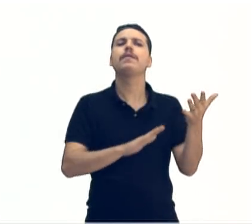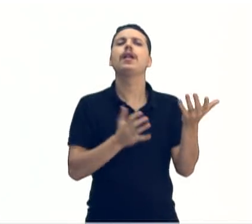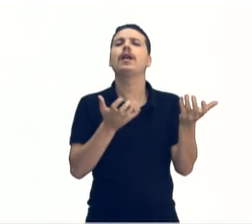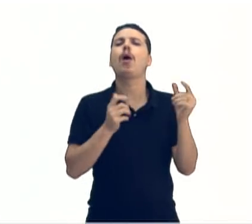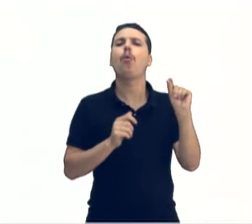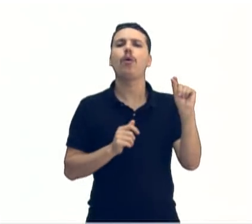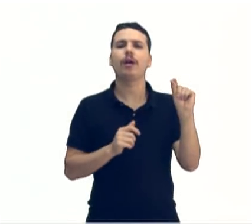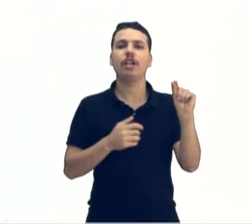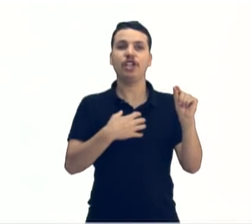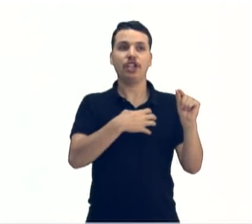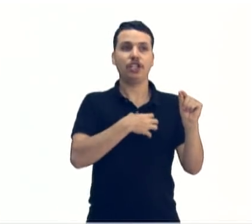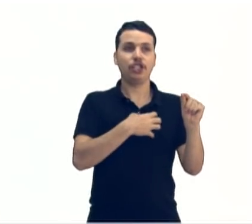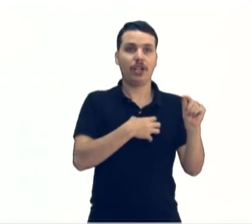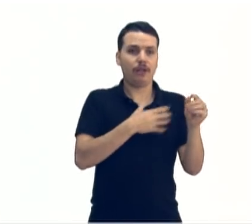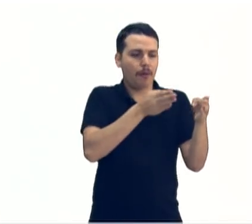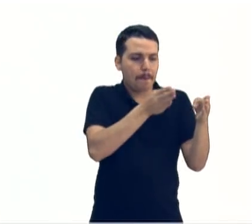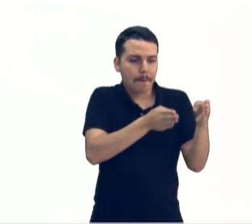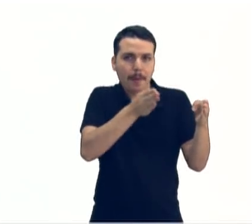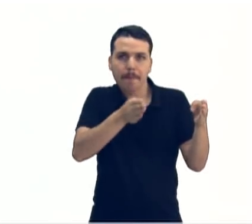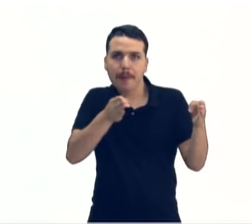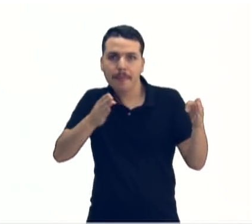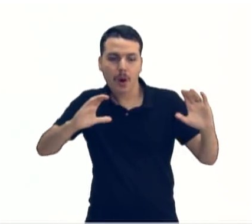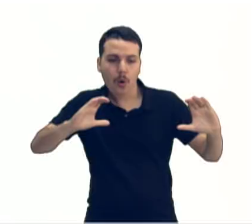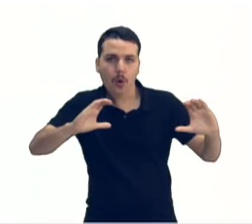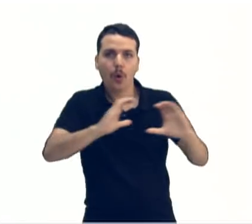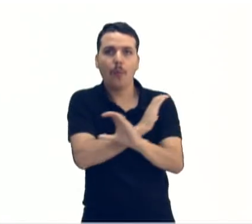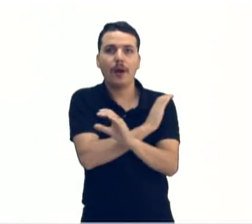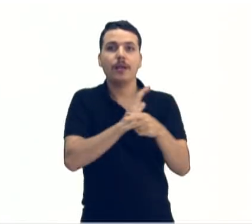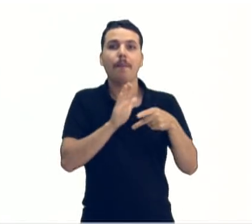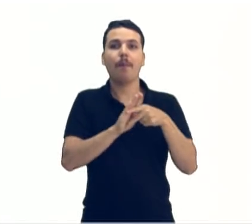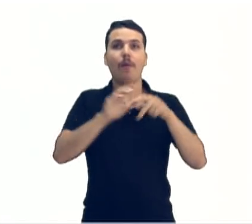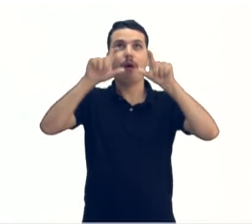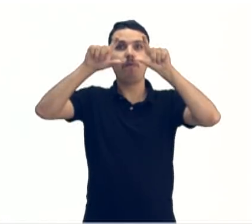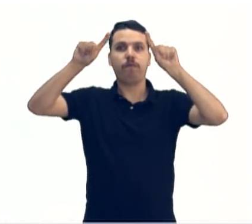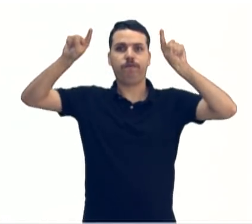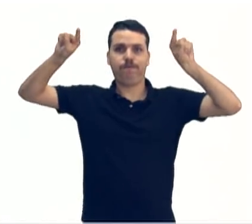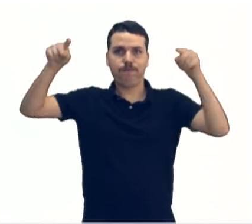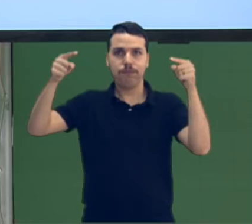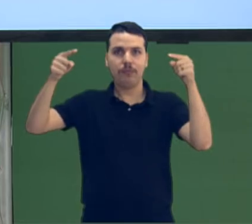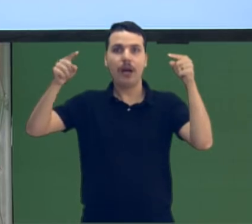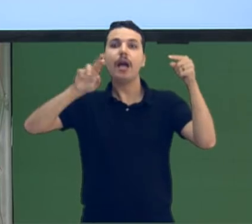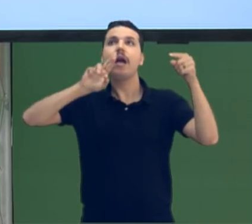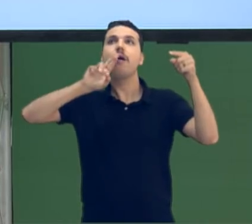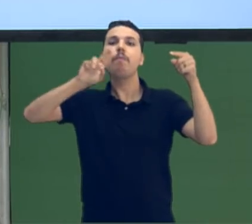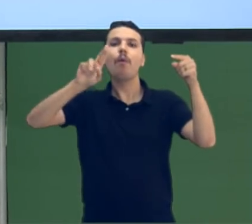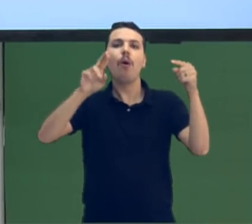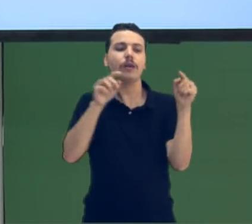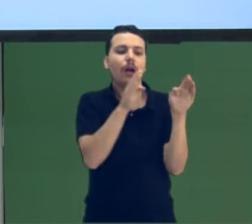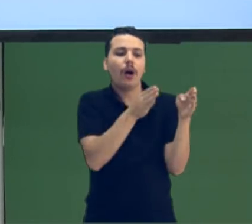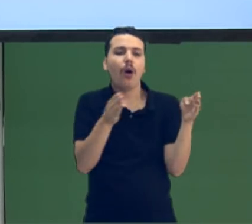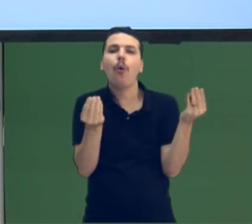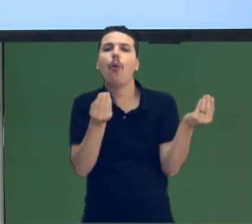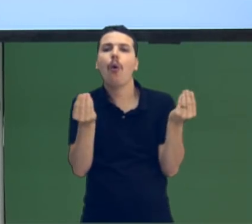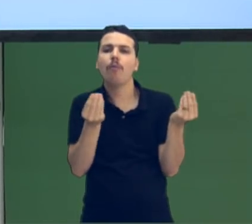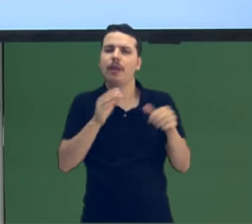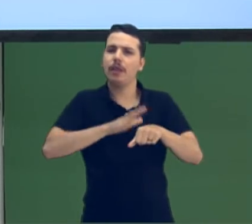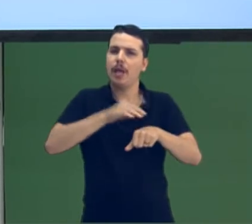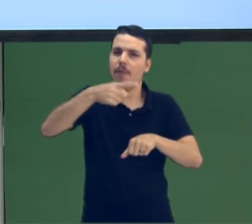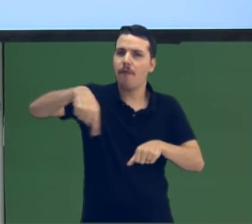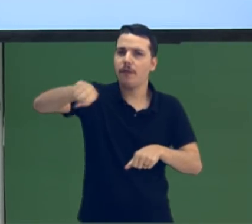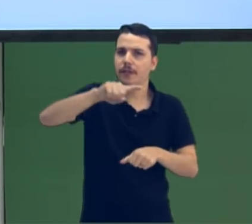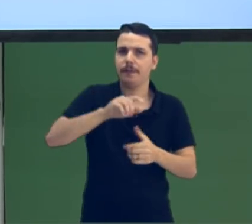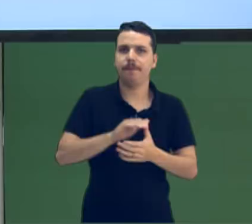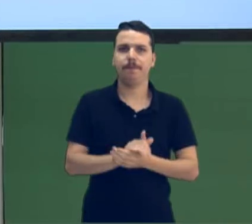forma fatorada, ou seja, fatoração completa do resultado dessa expressão. Vamos lá? Um tempo para vocês.